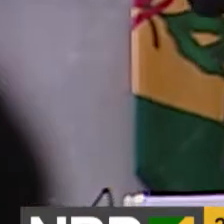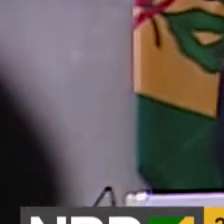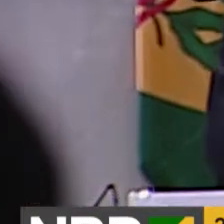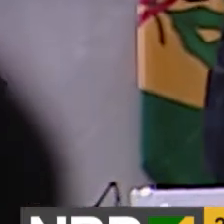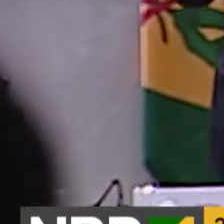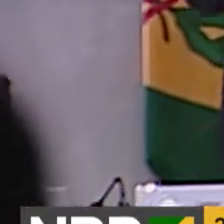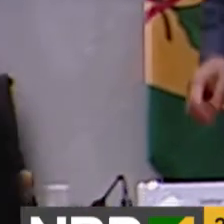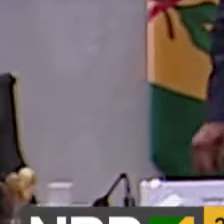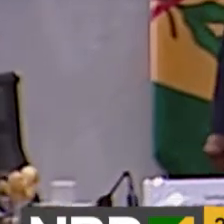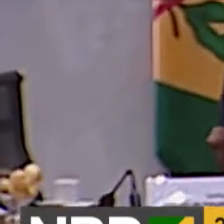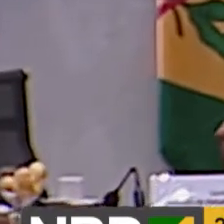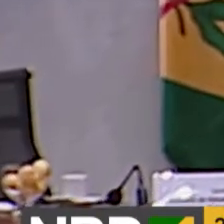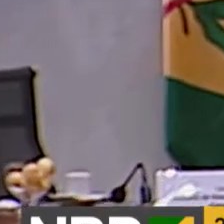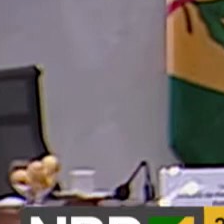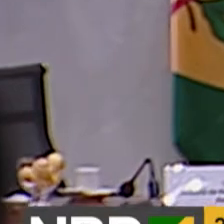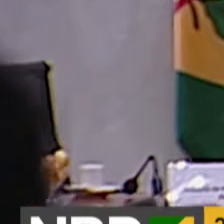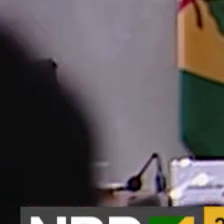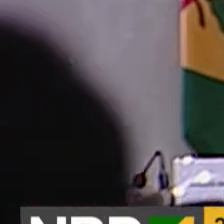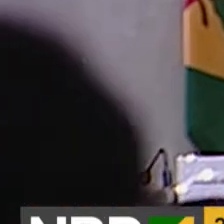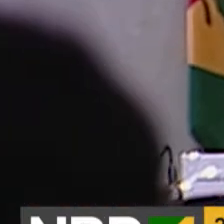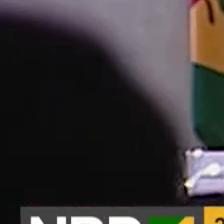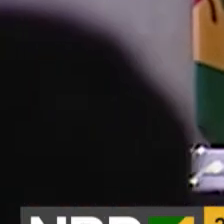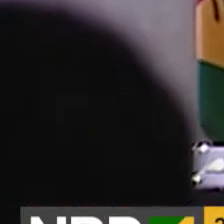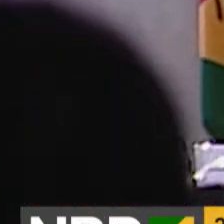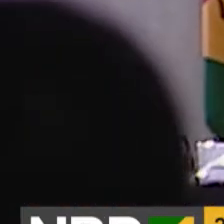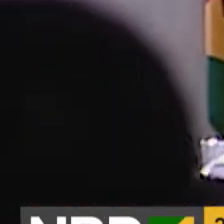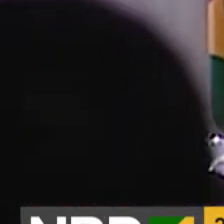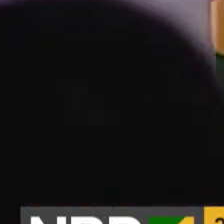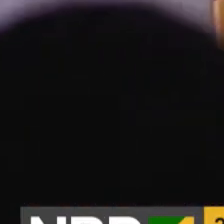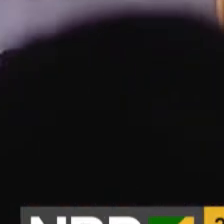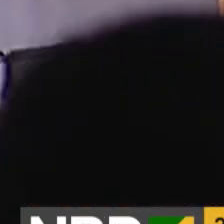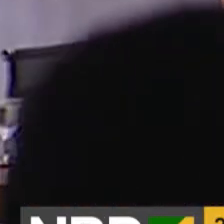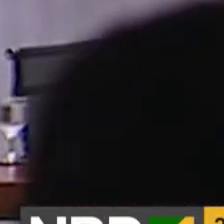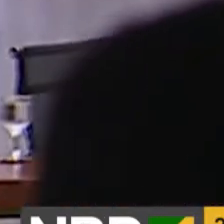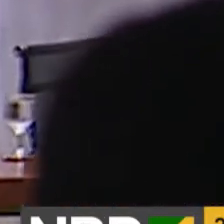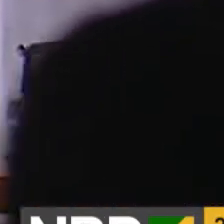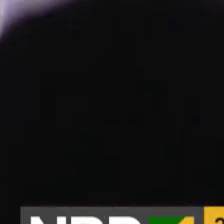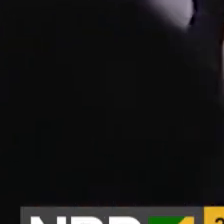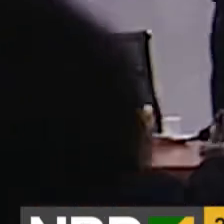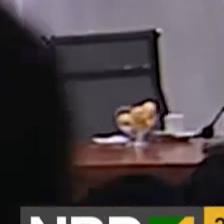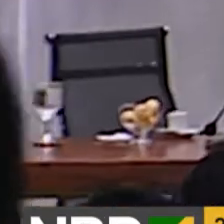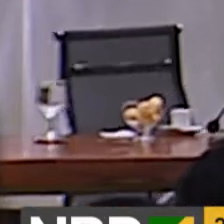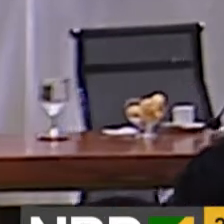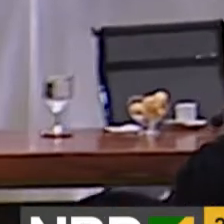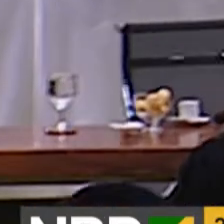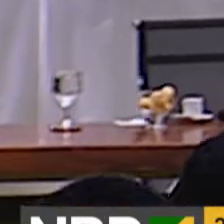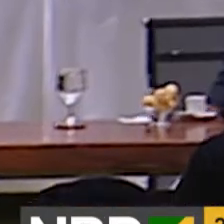e também da formatura da turma do instituto rio branco